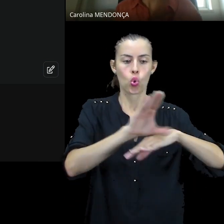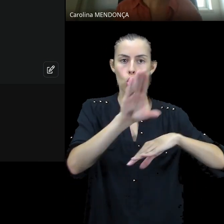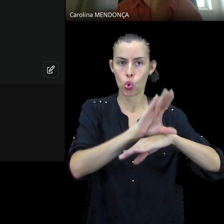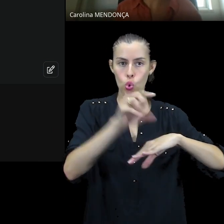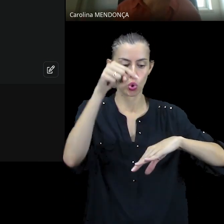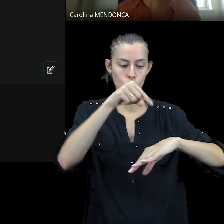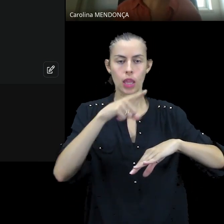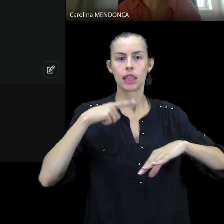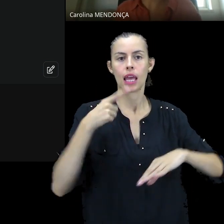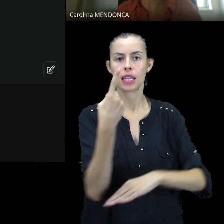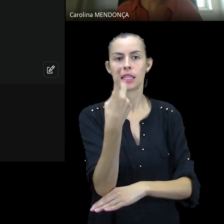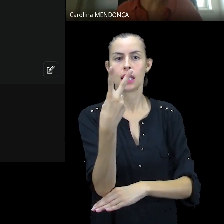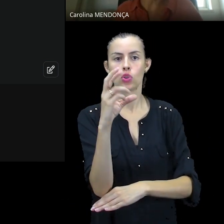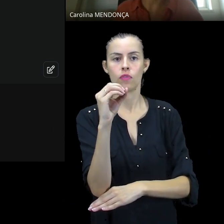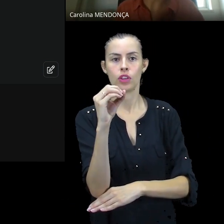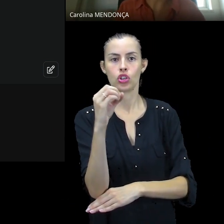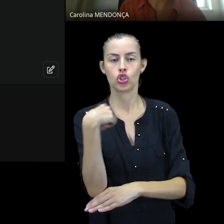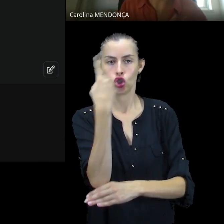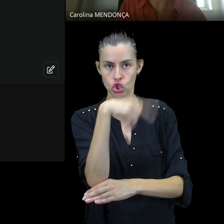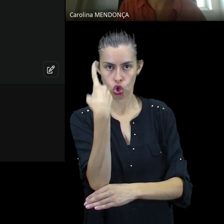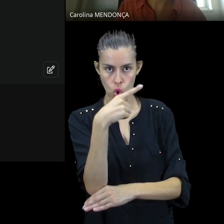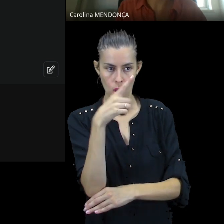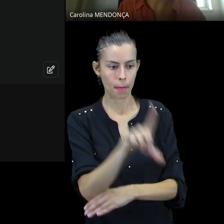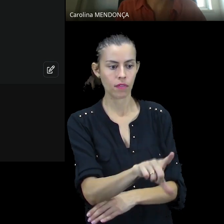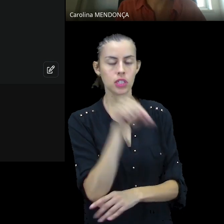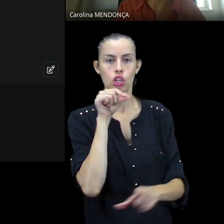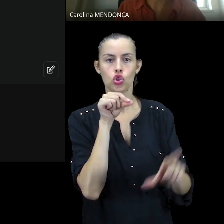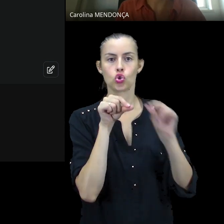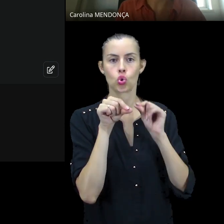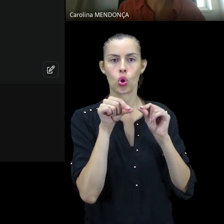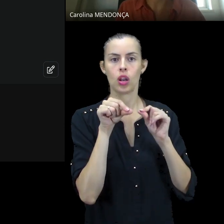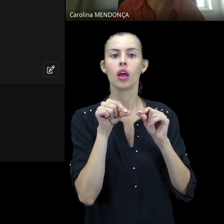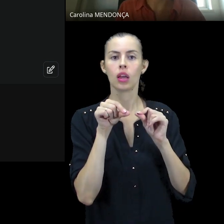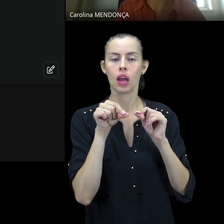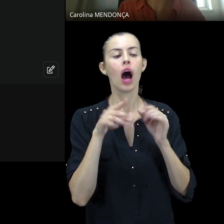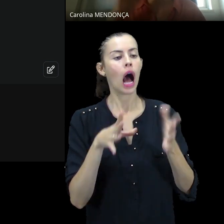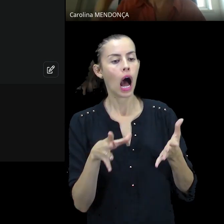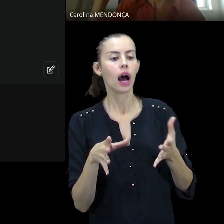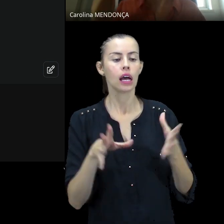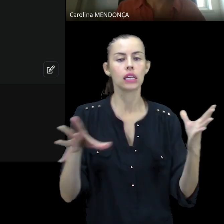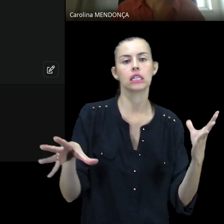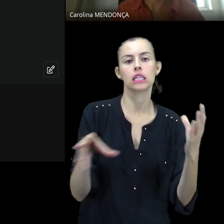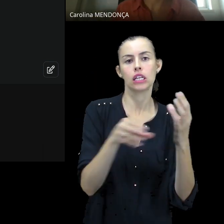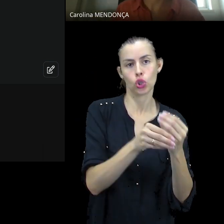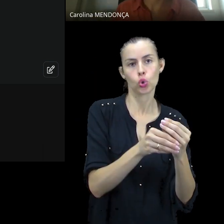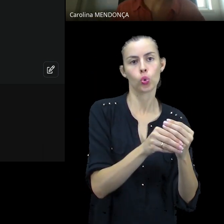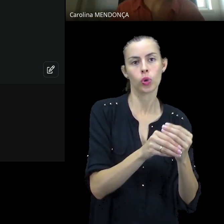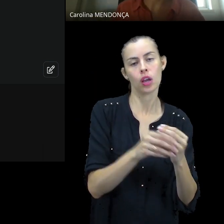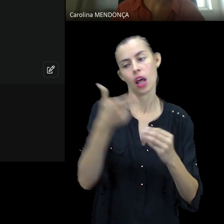horas de componentes optativos de extensão, e coloca na matriz de optativas, né, no rol de optativas,